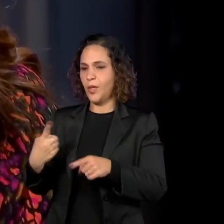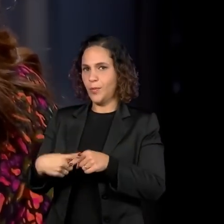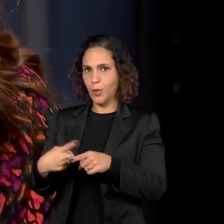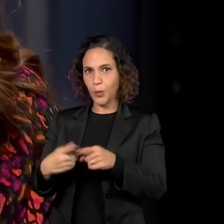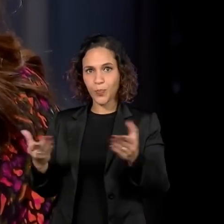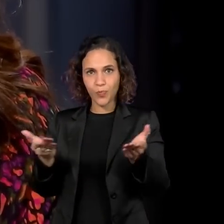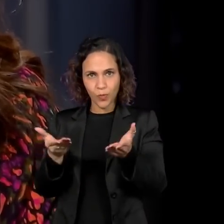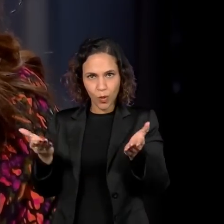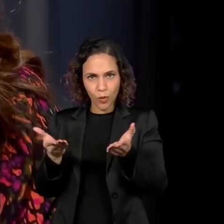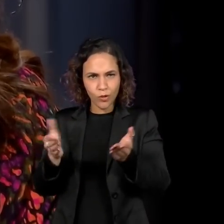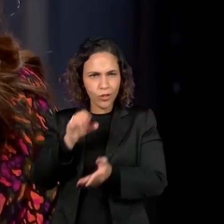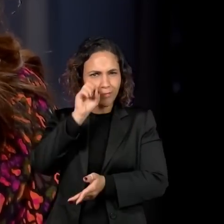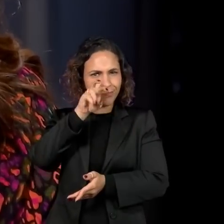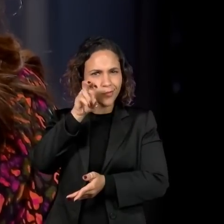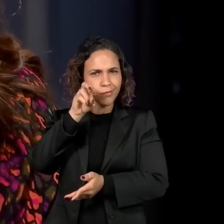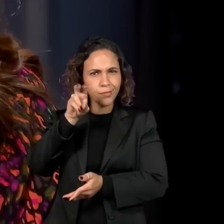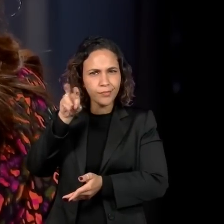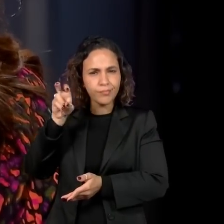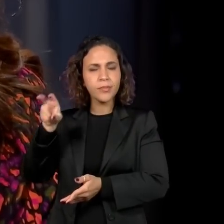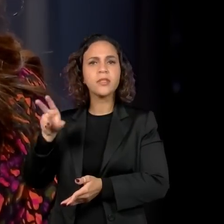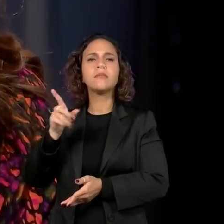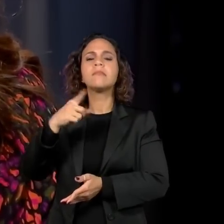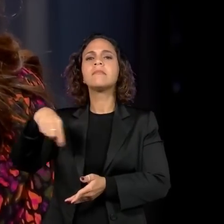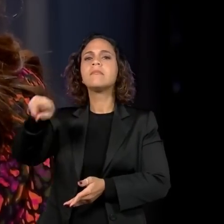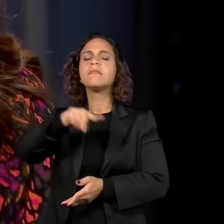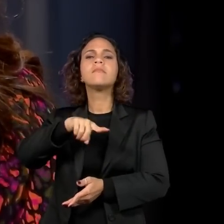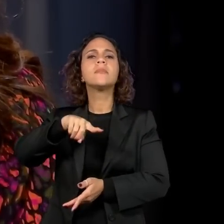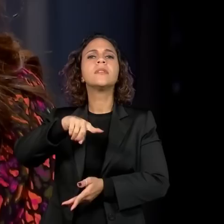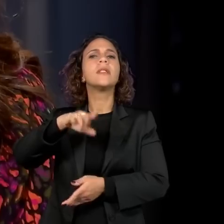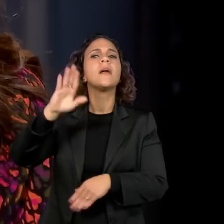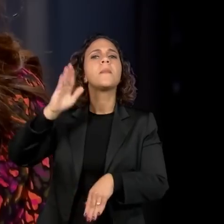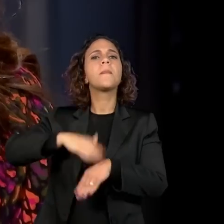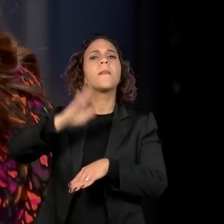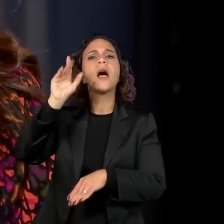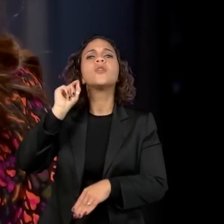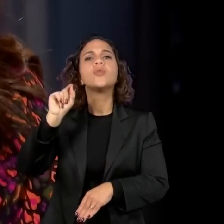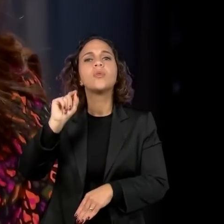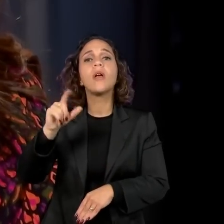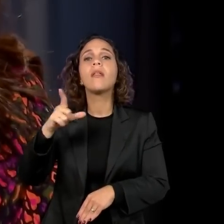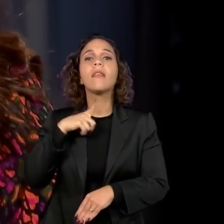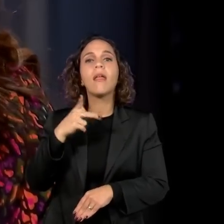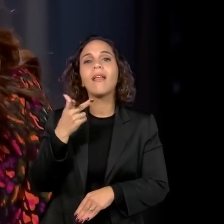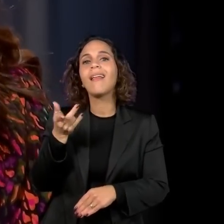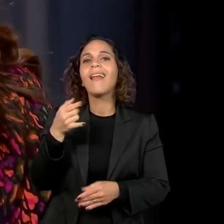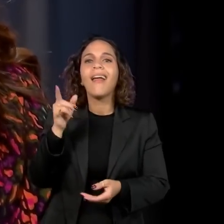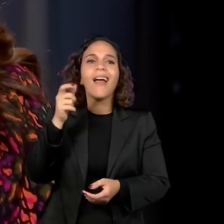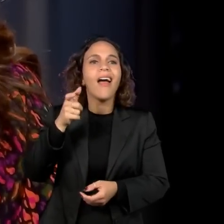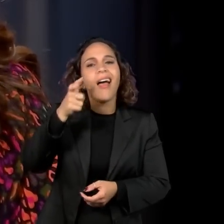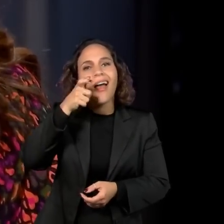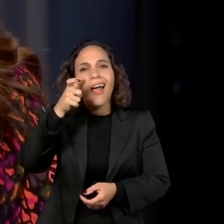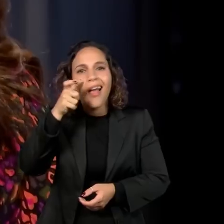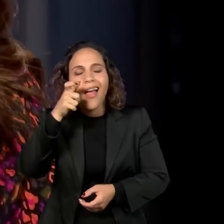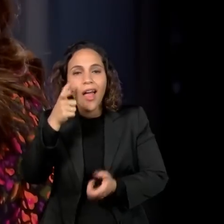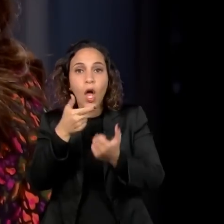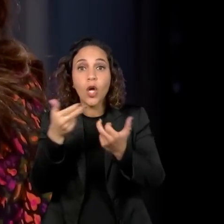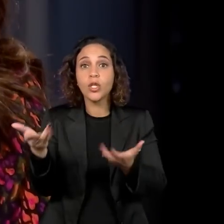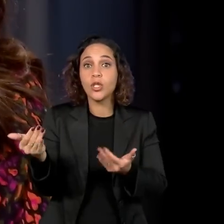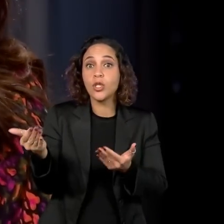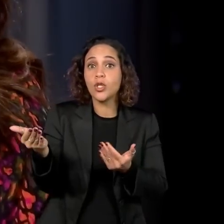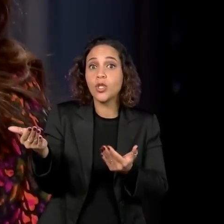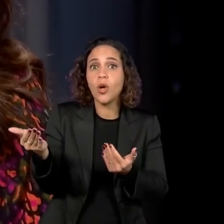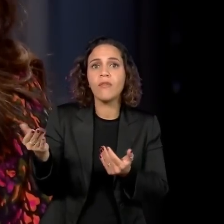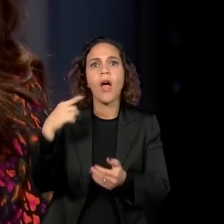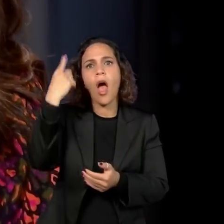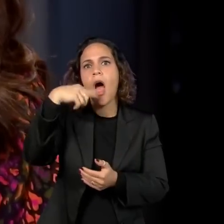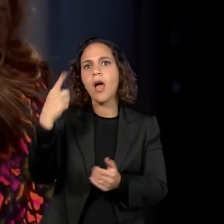hoje, nós temos um consumo muito maior de entretenimento, que foi aquilo que eu te falei, né? Os jovens estão passando muito tempo